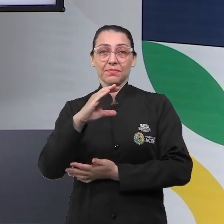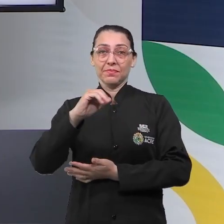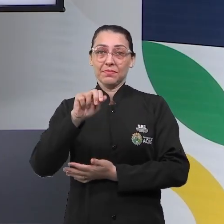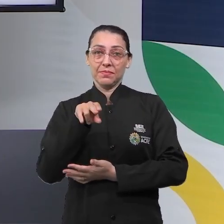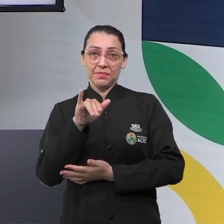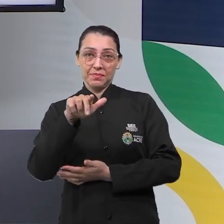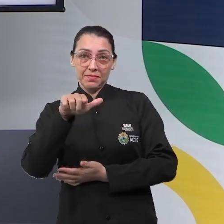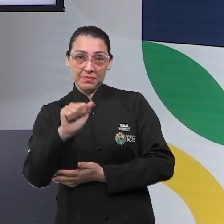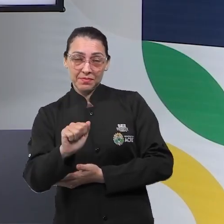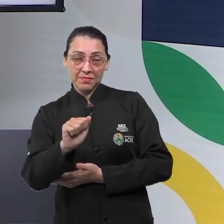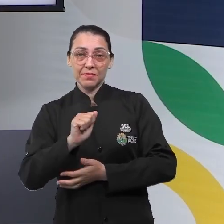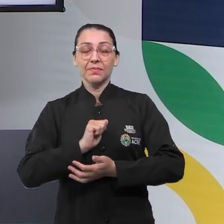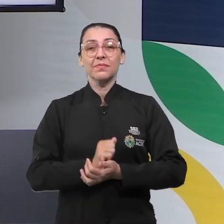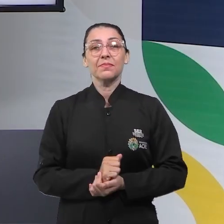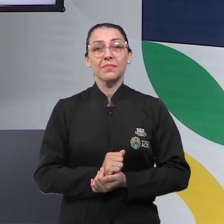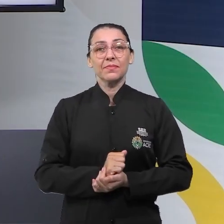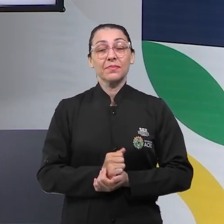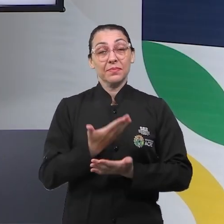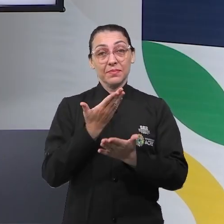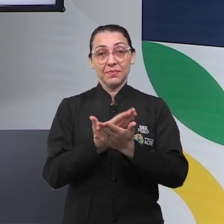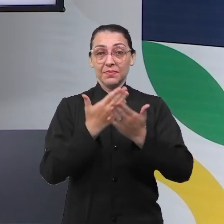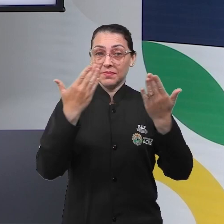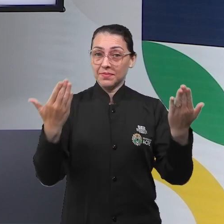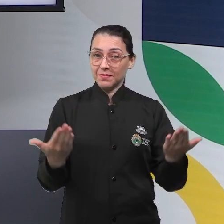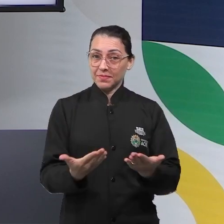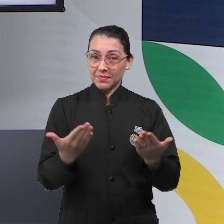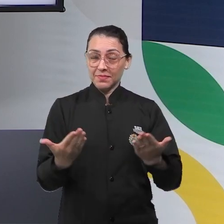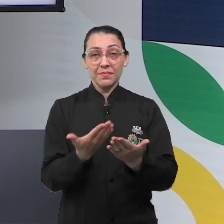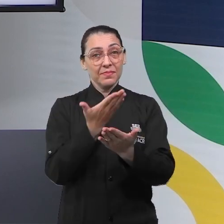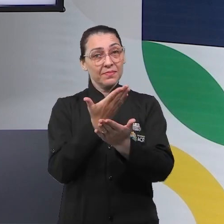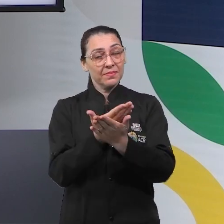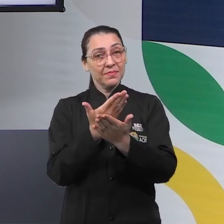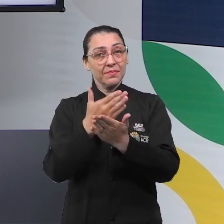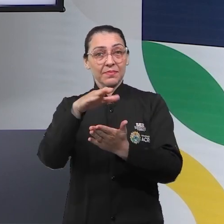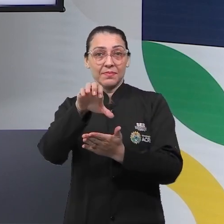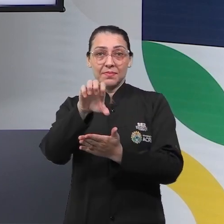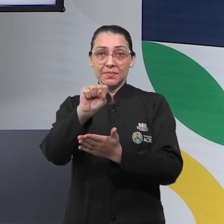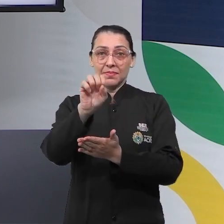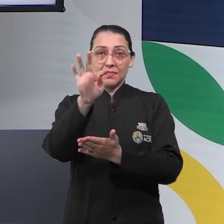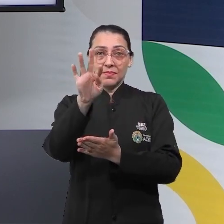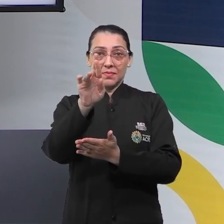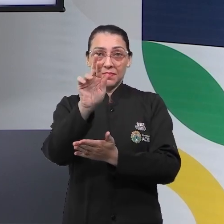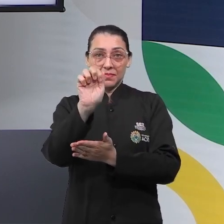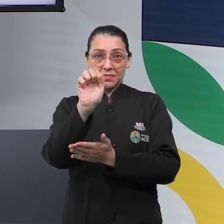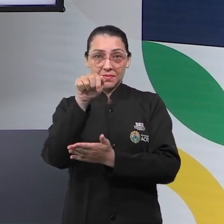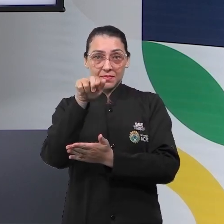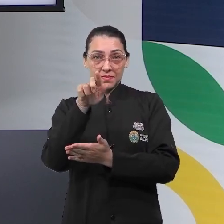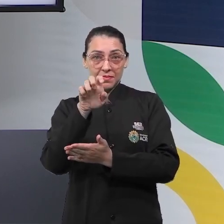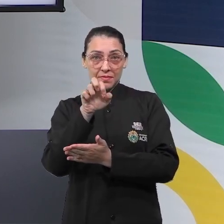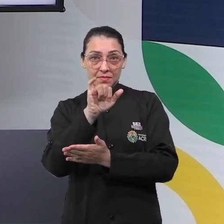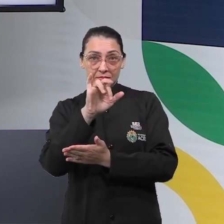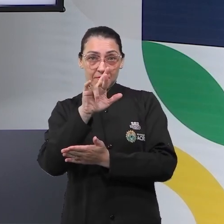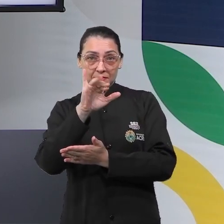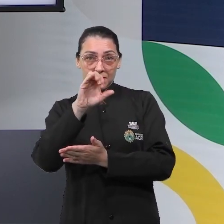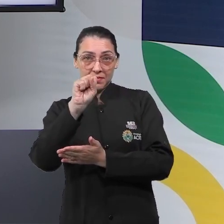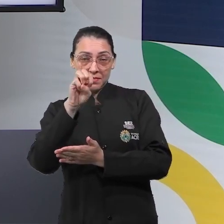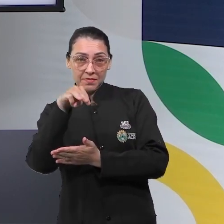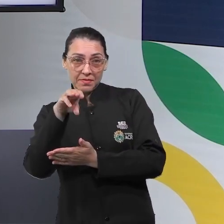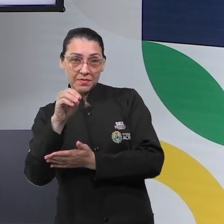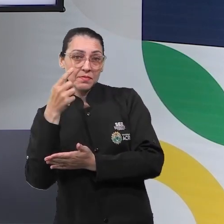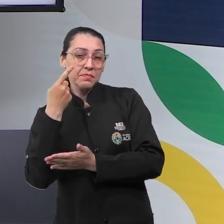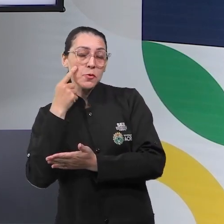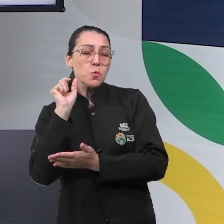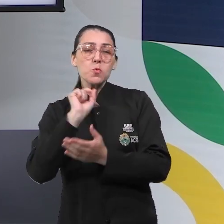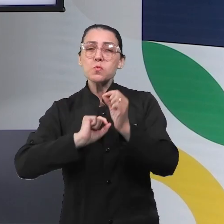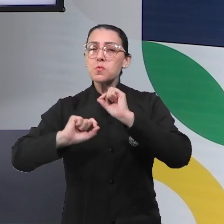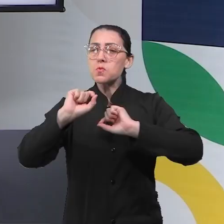Camila, my name is Camila. E na aula de hoje nós vamos estudar sobre estrangeirismos. Vamos comigo aqui na tela